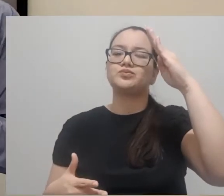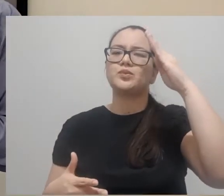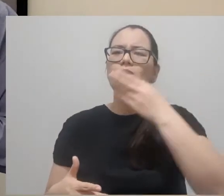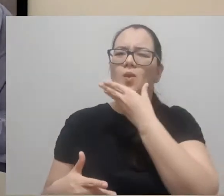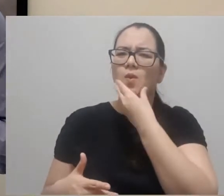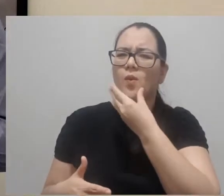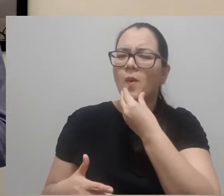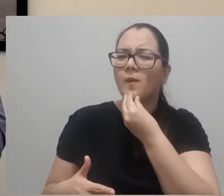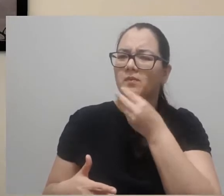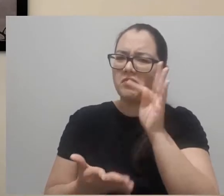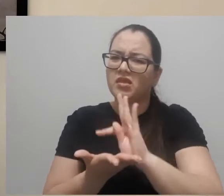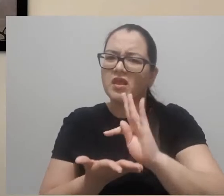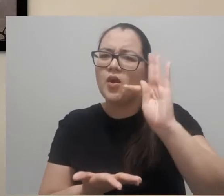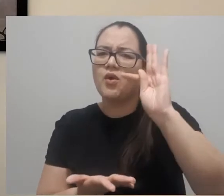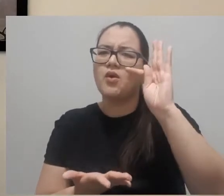existe